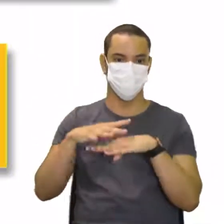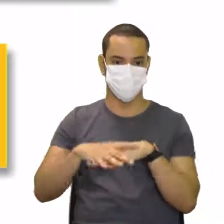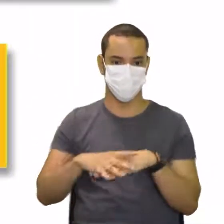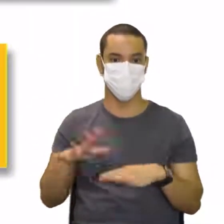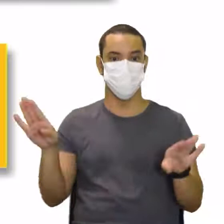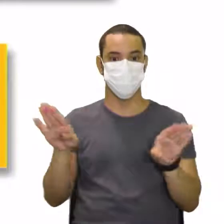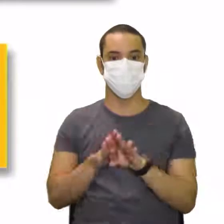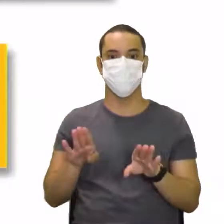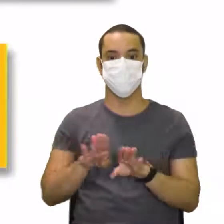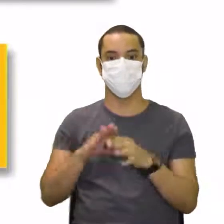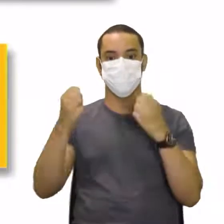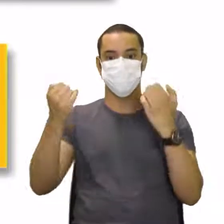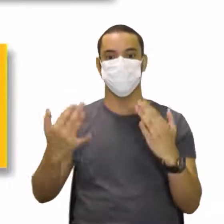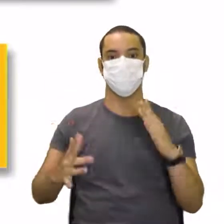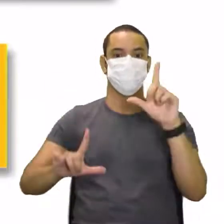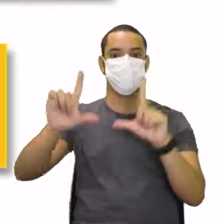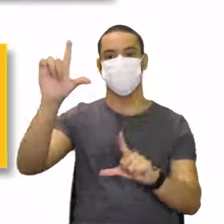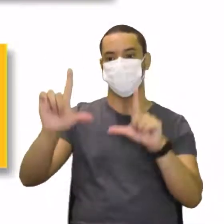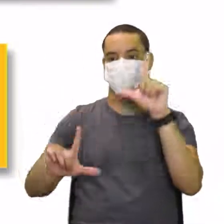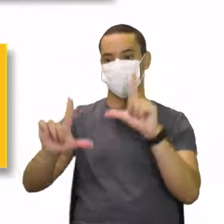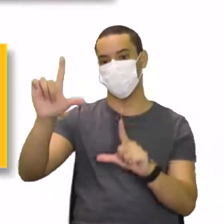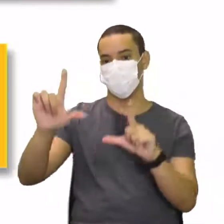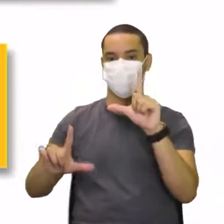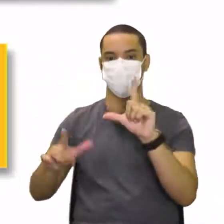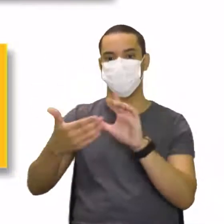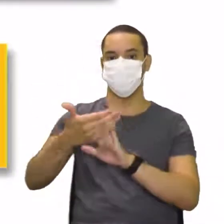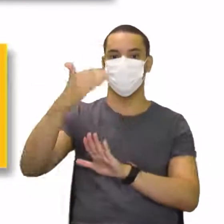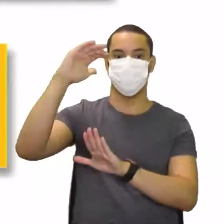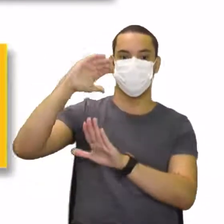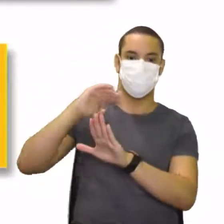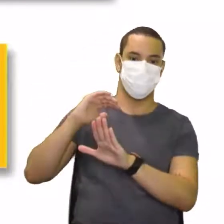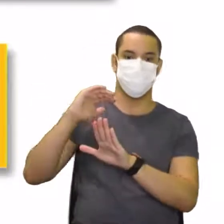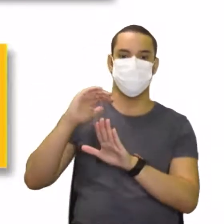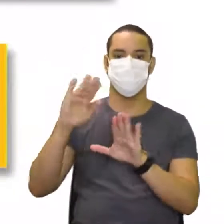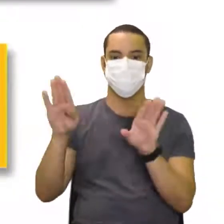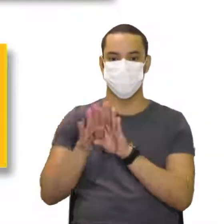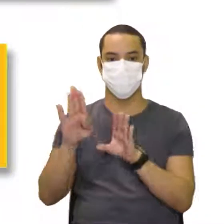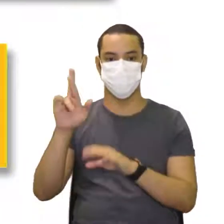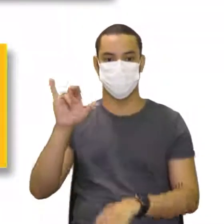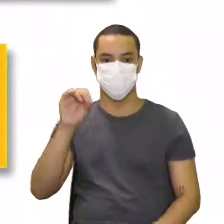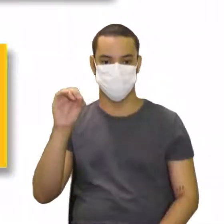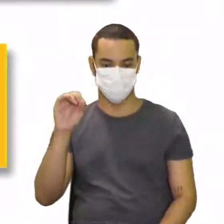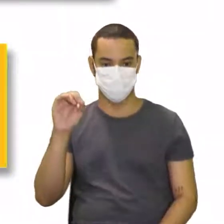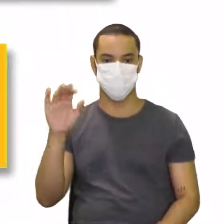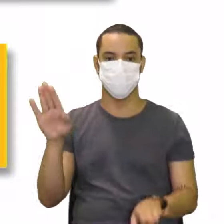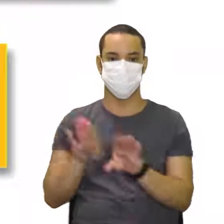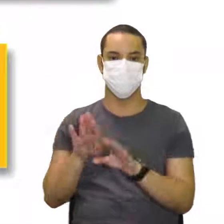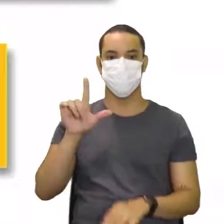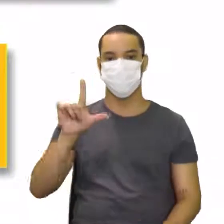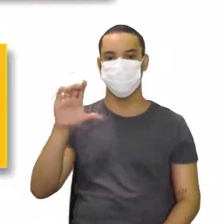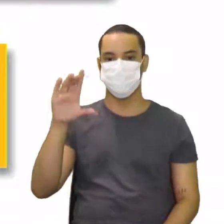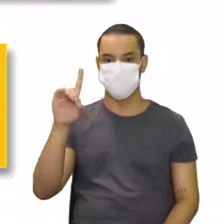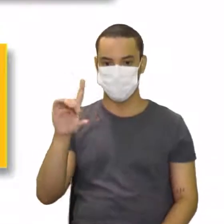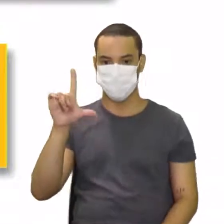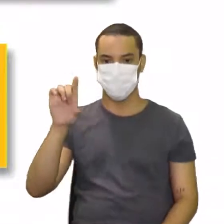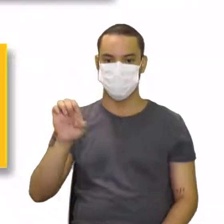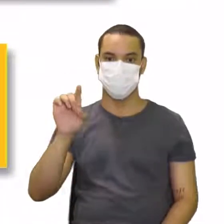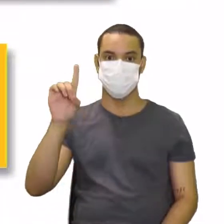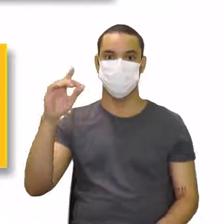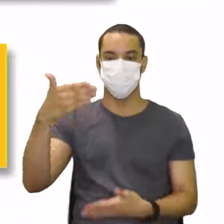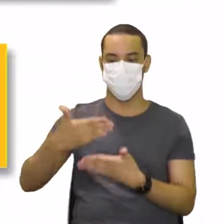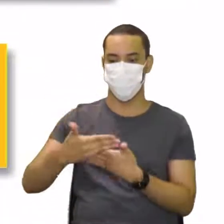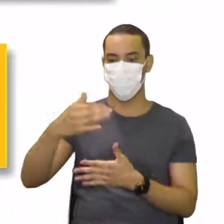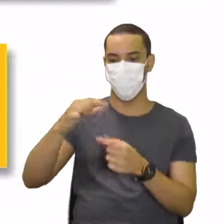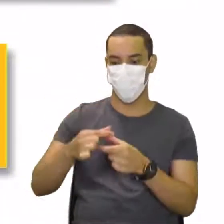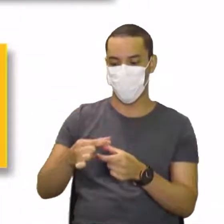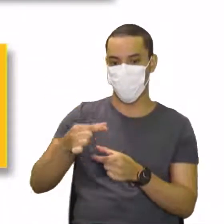Também vamos falar um pouco aí de televisão, tubos de raios catódicos, LCD, LED e plasma. Quem já teve